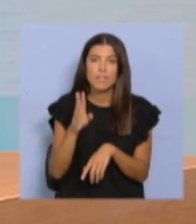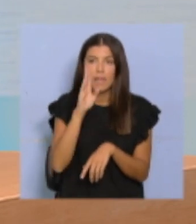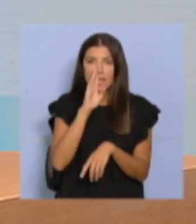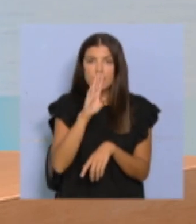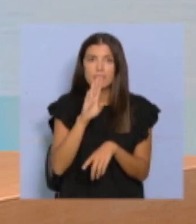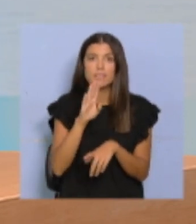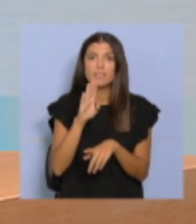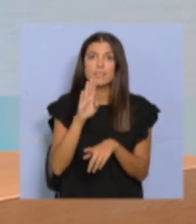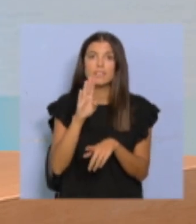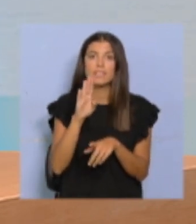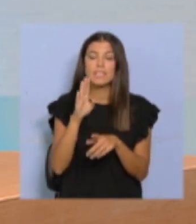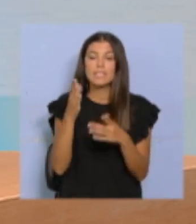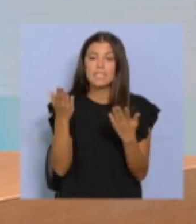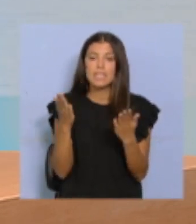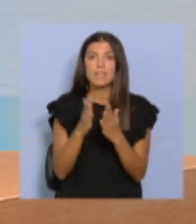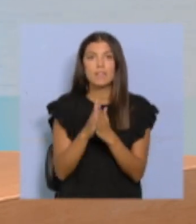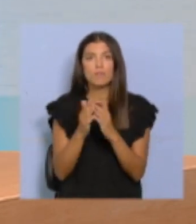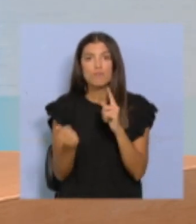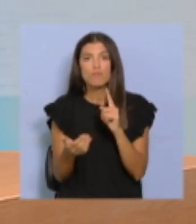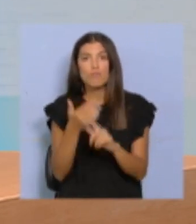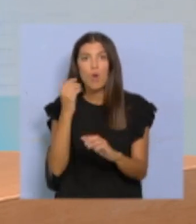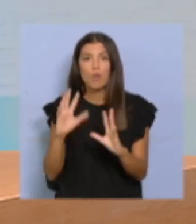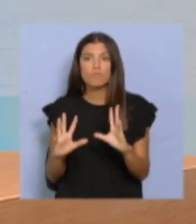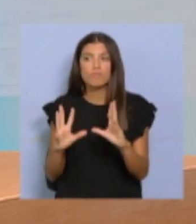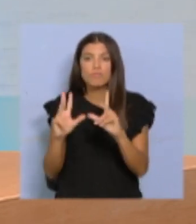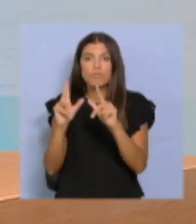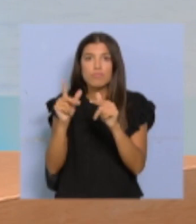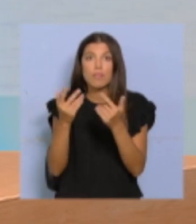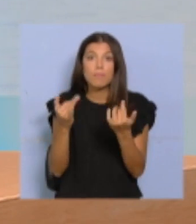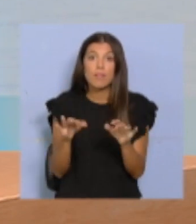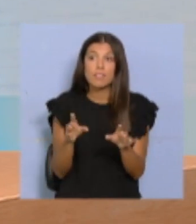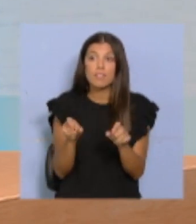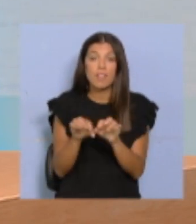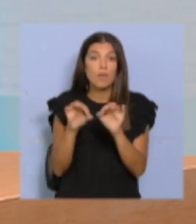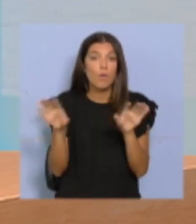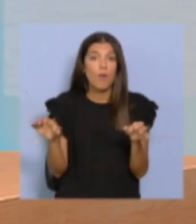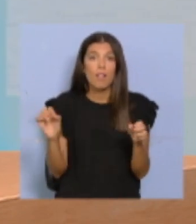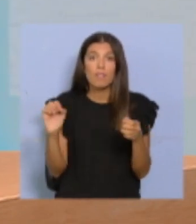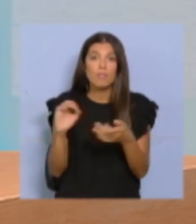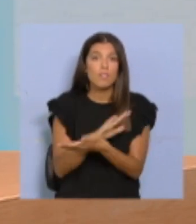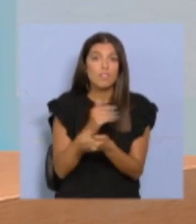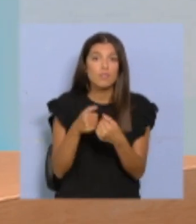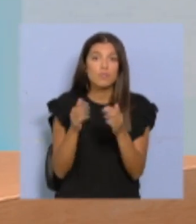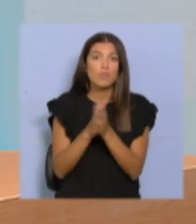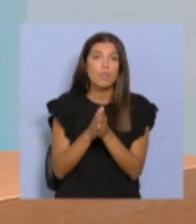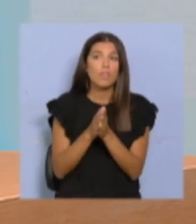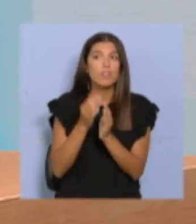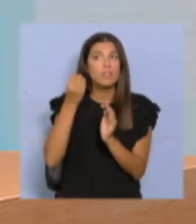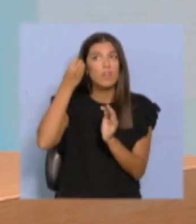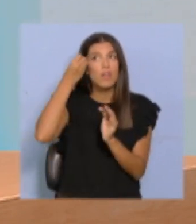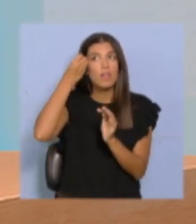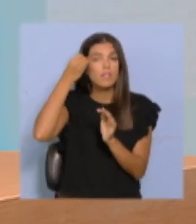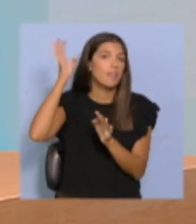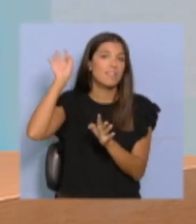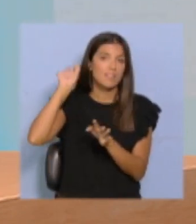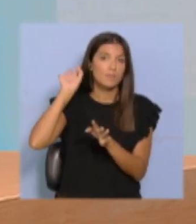as notícias, caem no esquecimento e nunca mais pensamos nisso. E nós fomos um ano depois, exatamente um ano